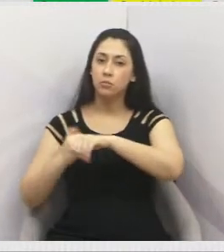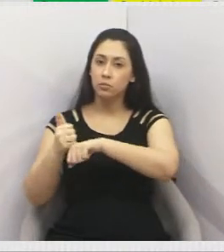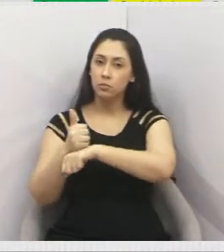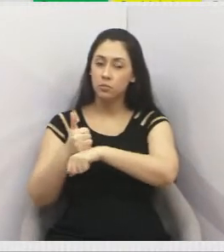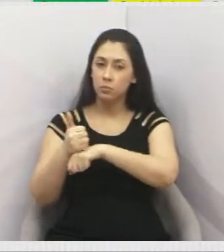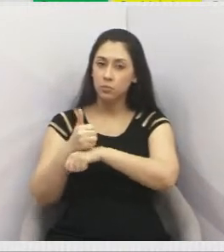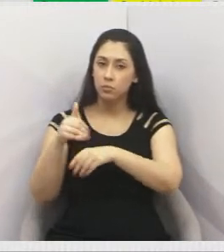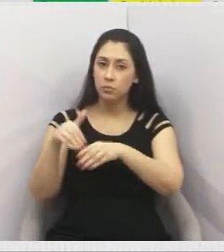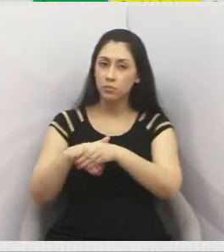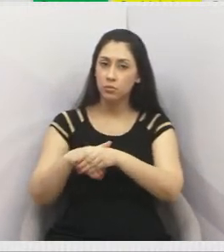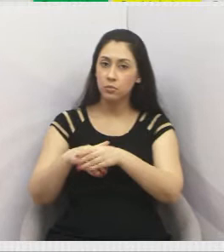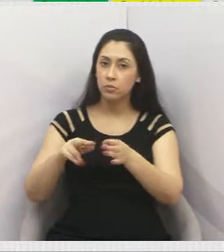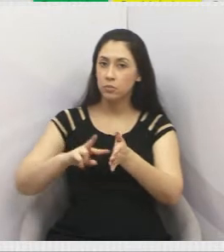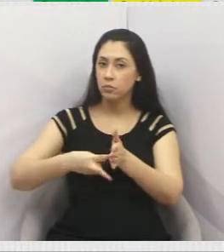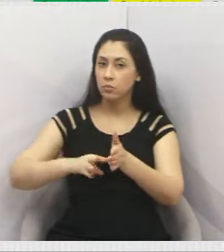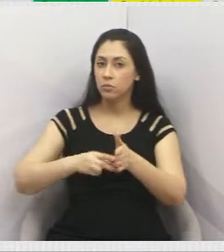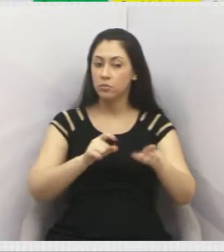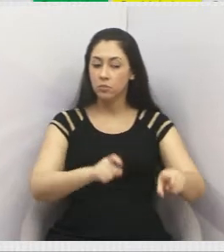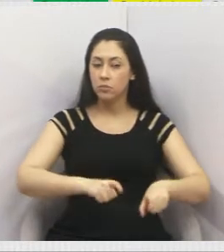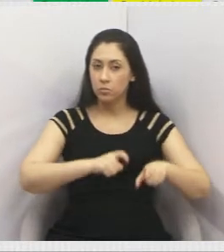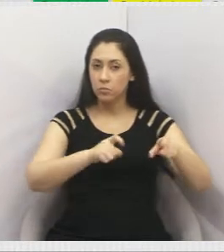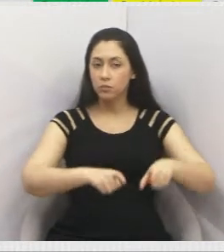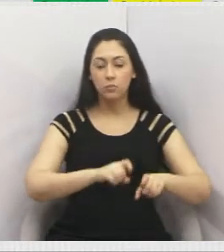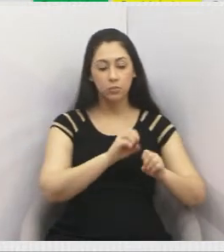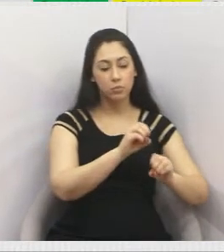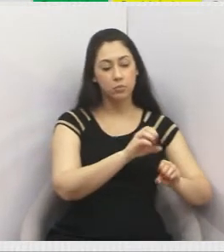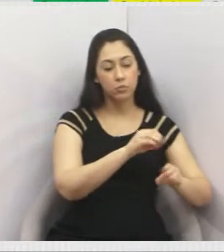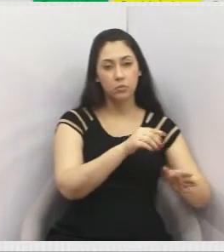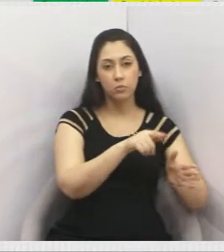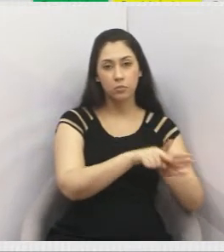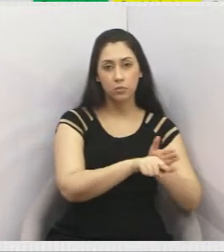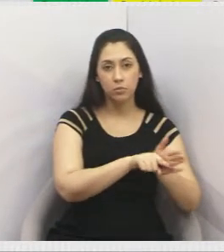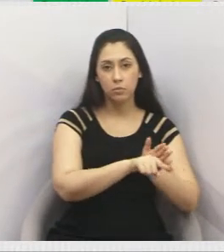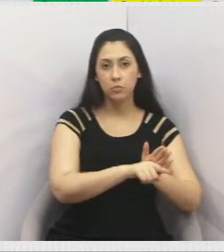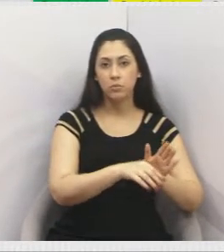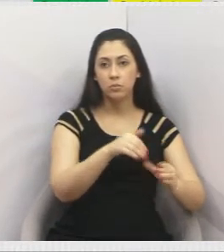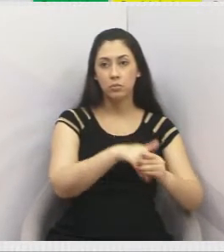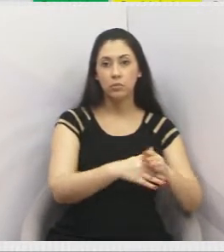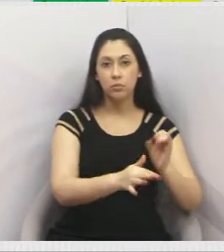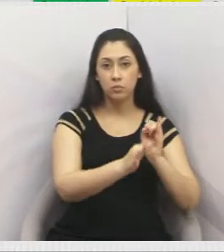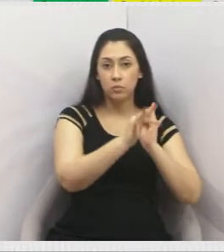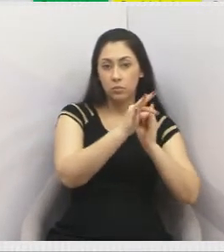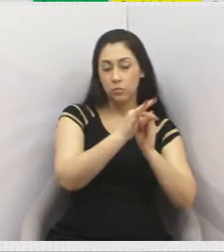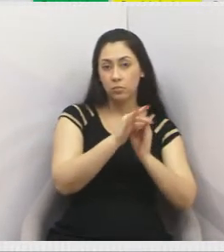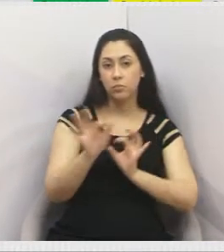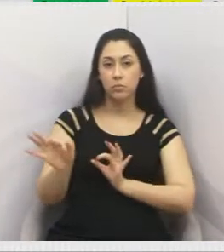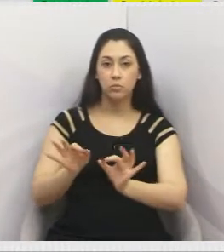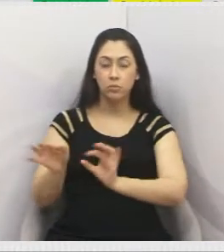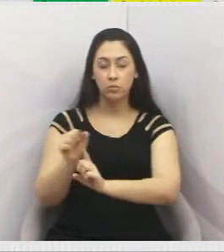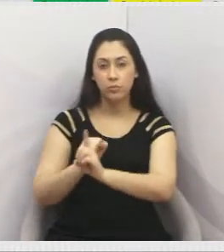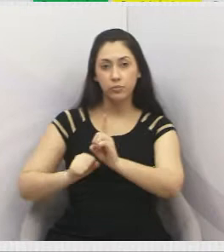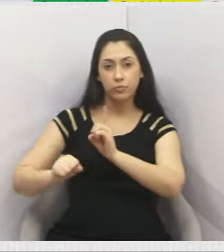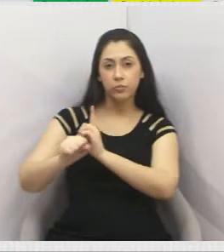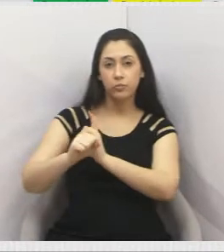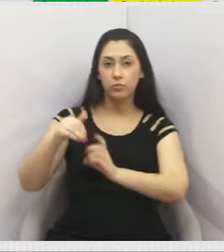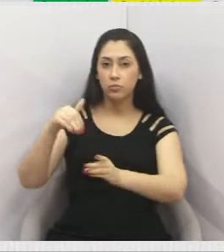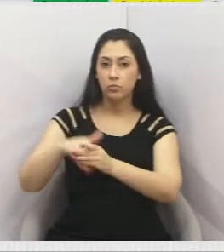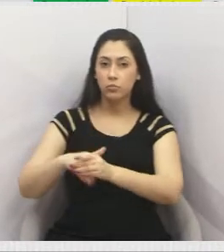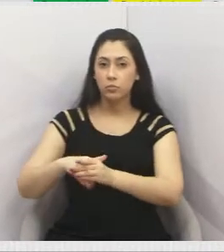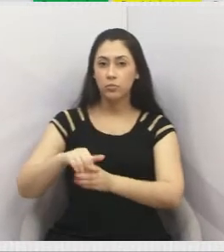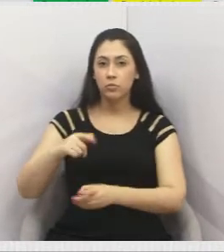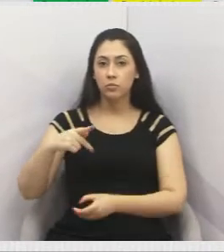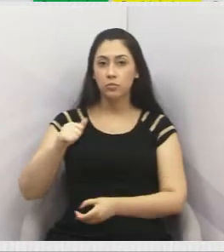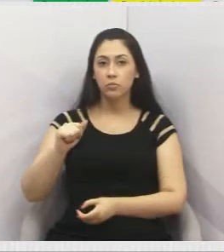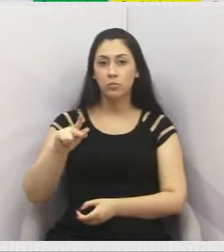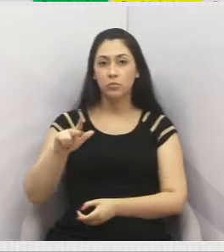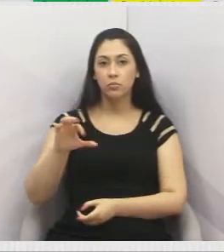entidades profissionais, Sindicato Rural, entidades acadêmicas de pesquisa, Instituto Federal e Organização da Sociedade Civil, Associação Paulo